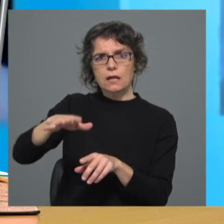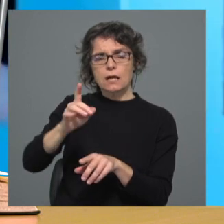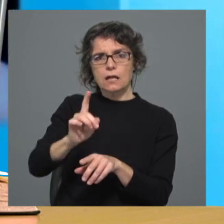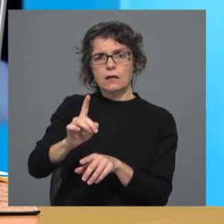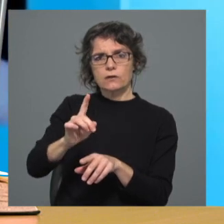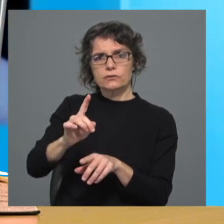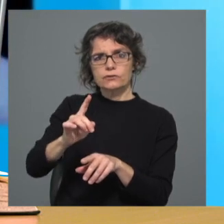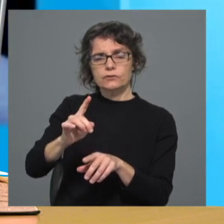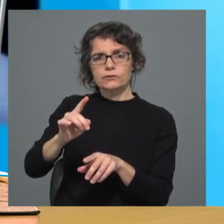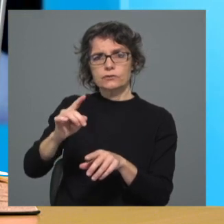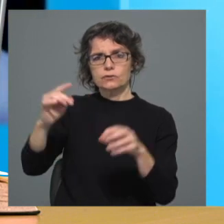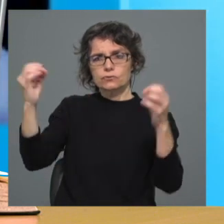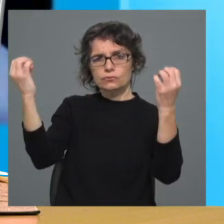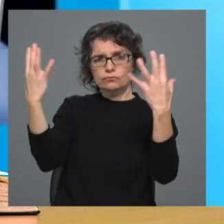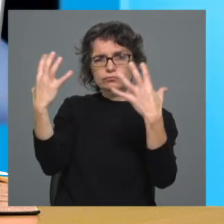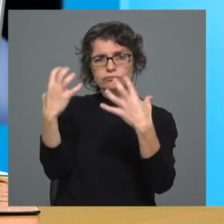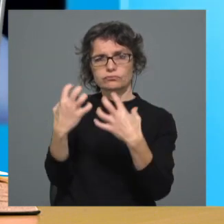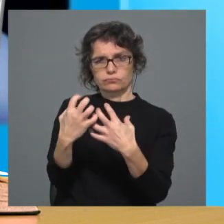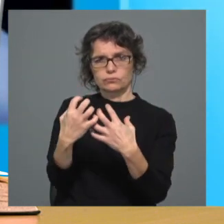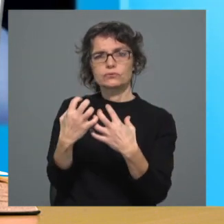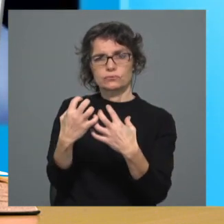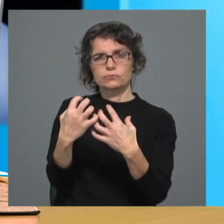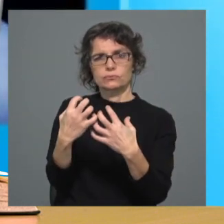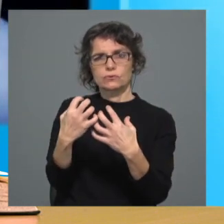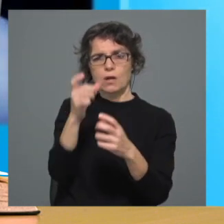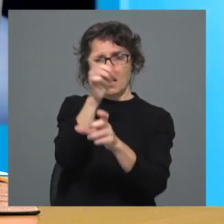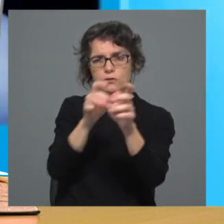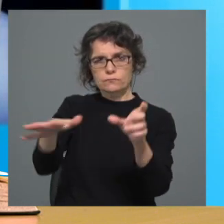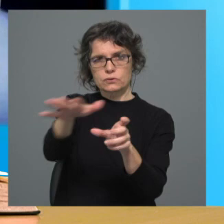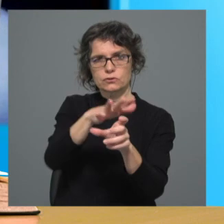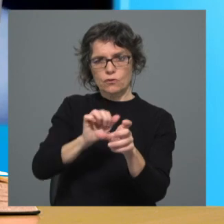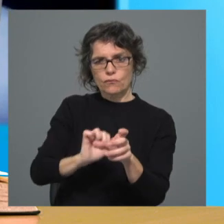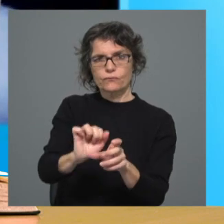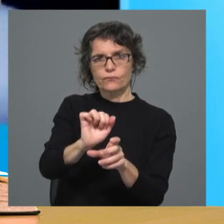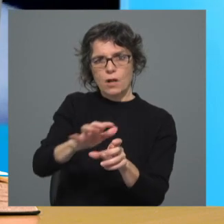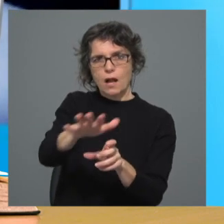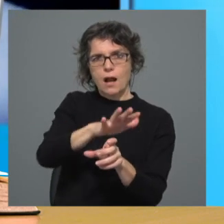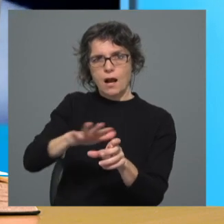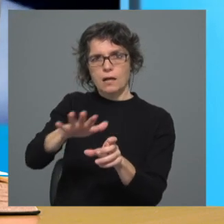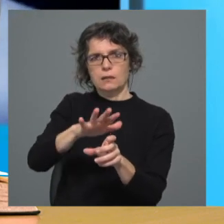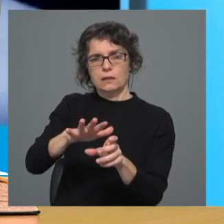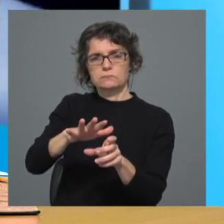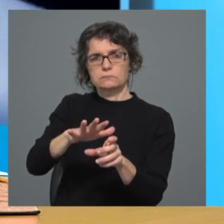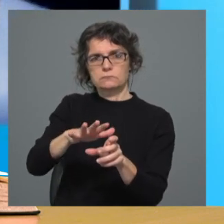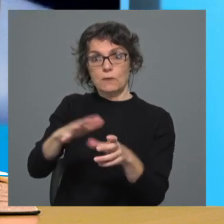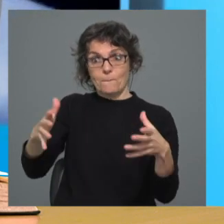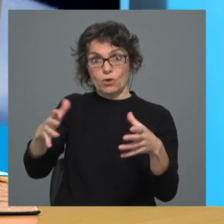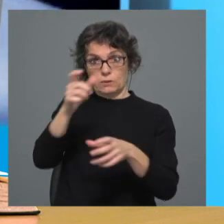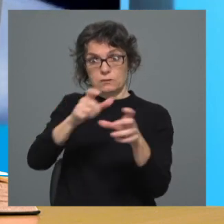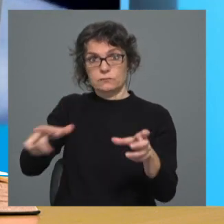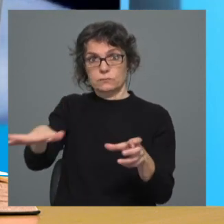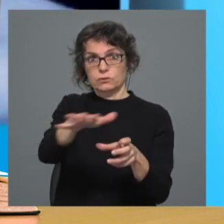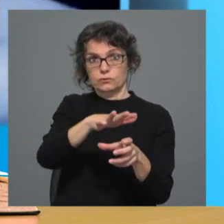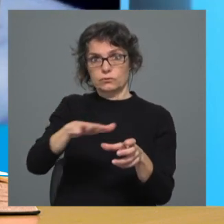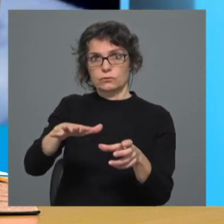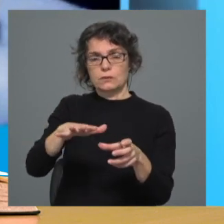Elas estavam, uma parte das suas populações, uma parte significativa das populações destas regiões